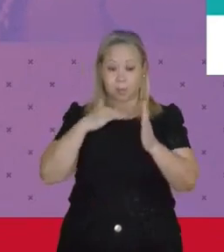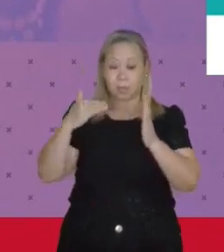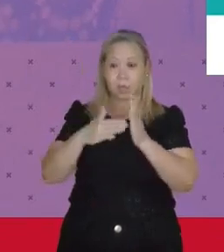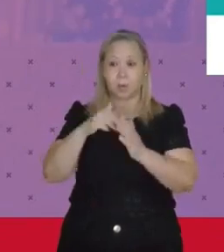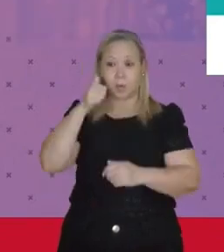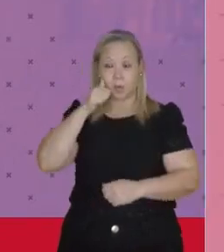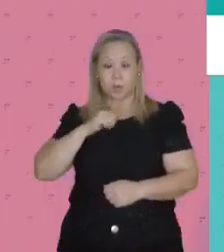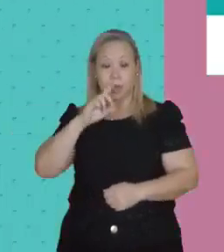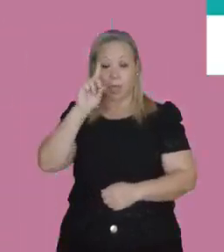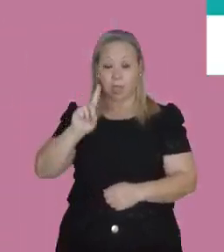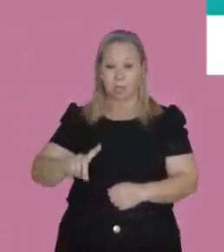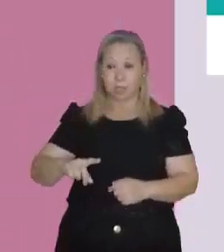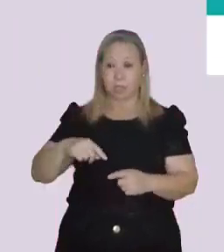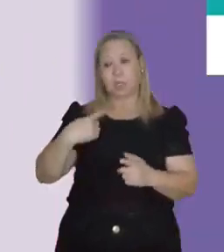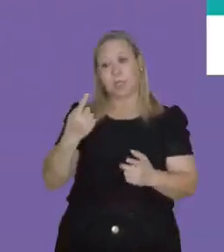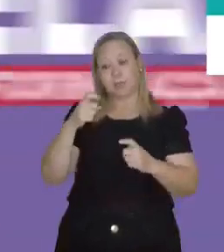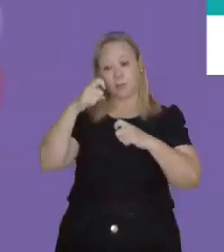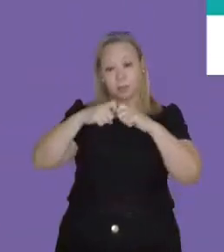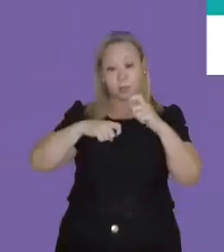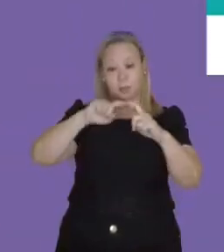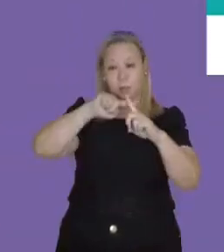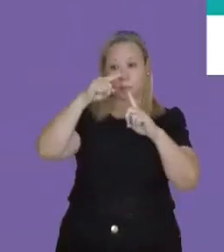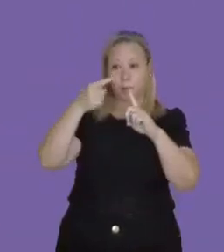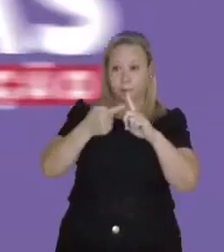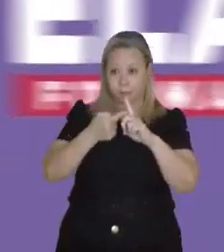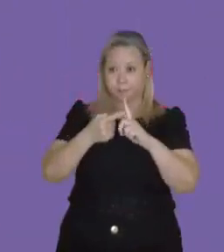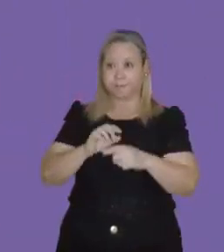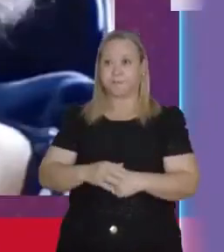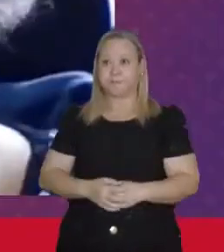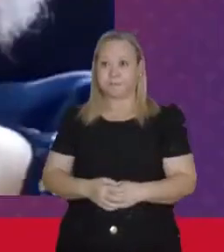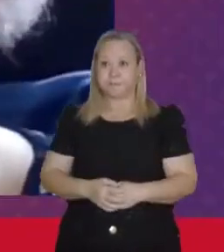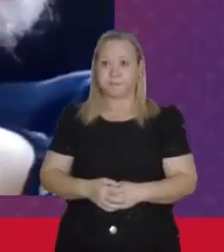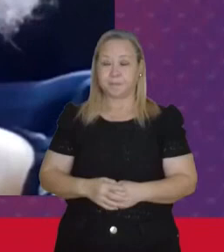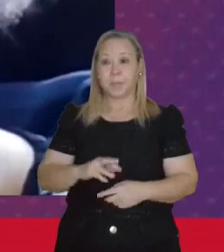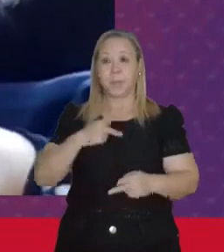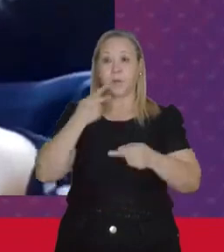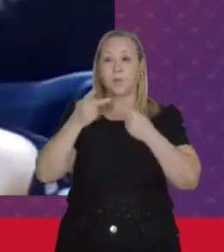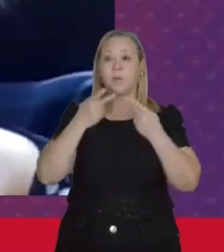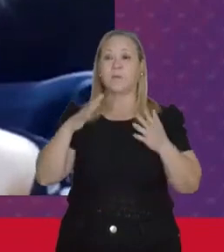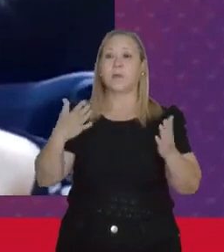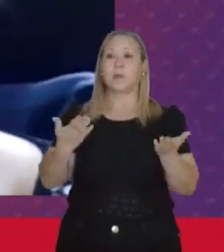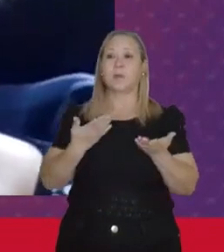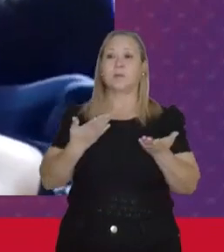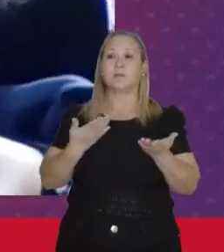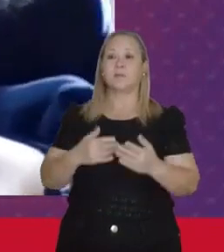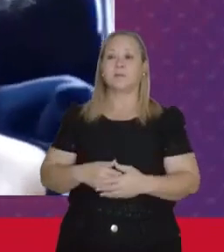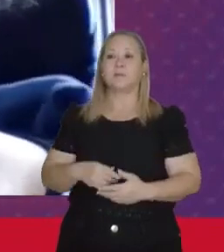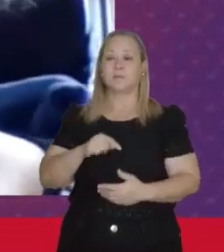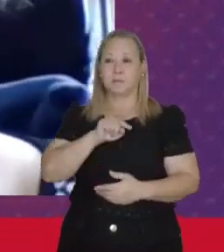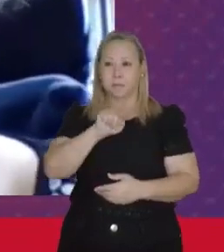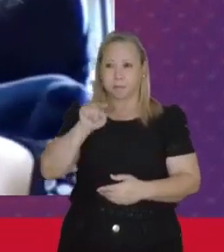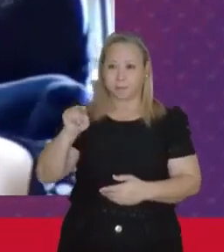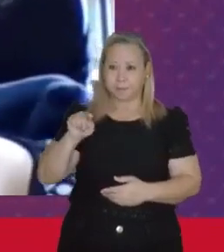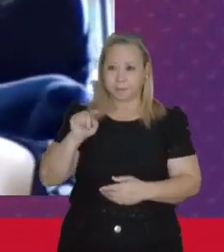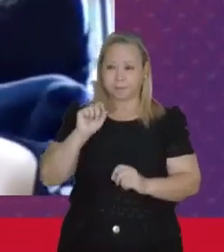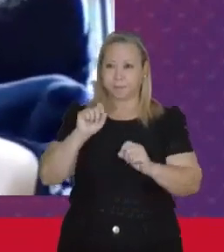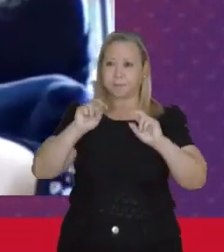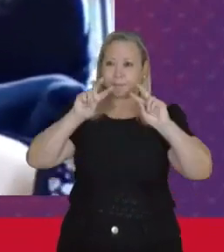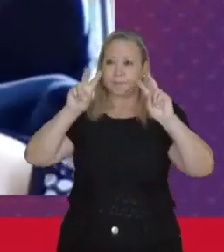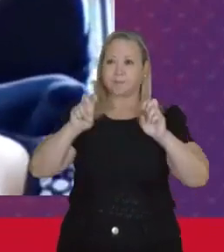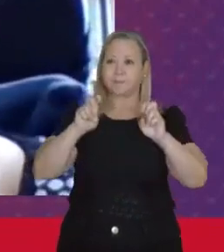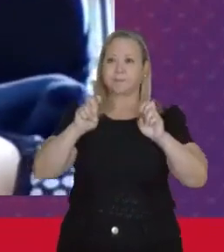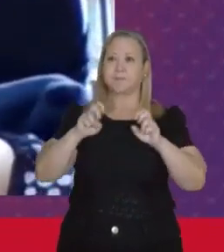direitos sexuais e reprodutivos. Eu falarei agora para vocês